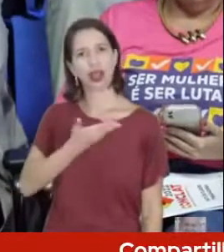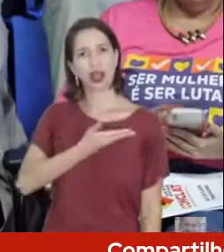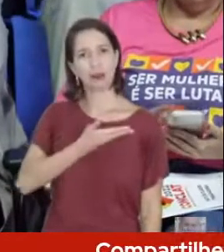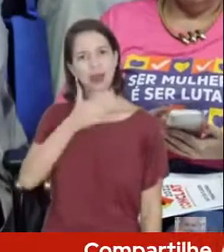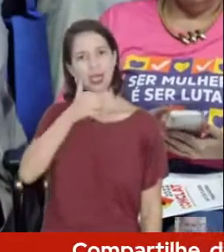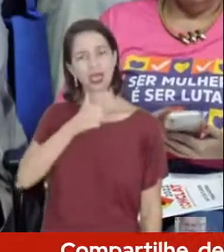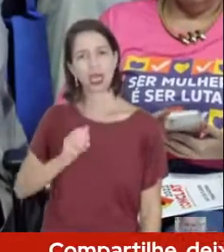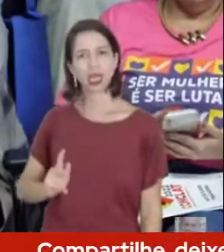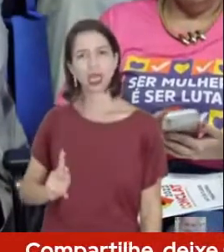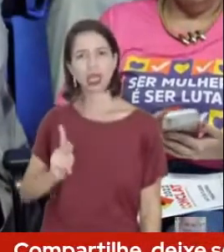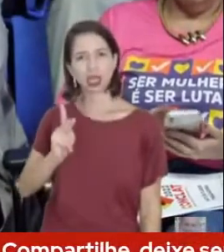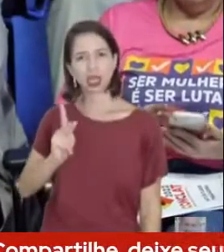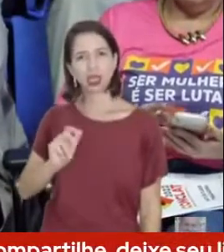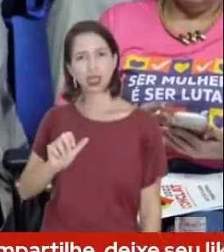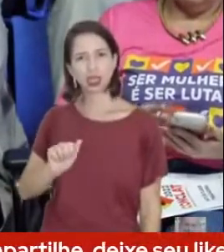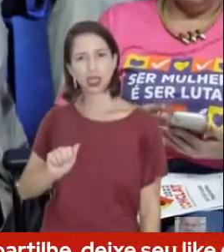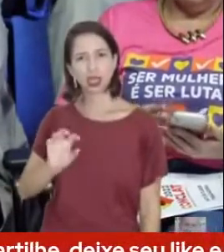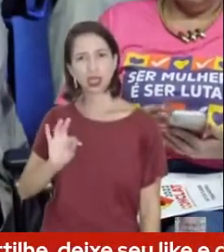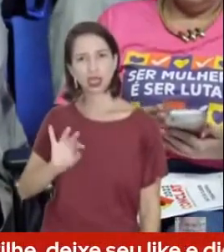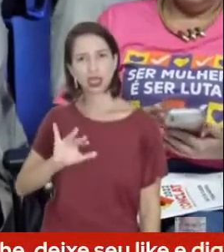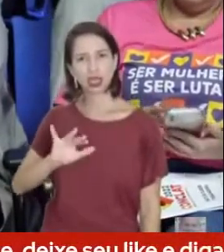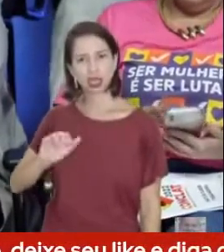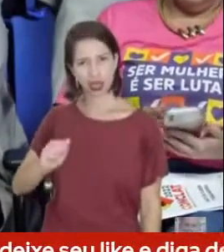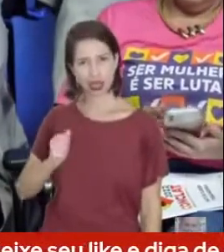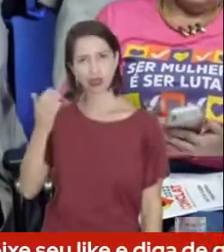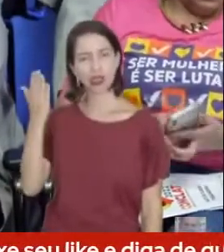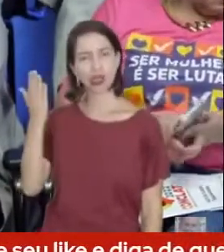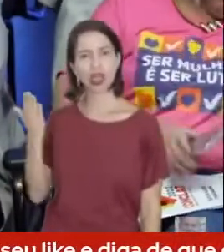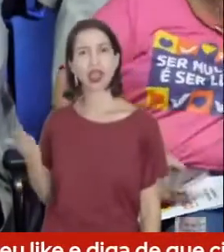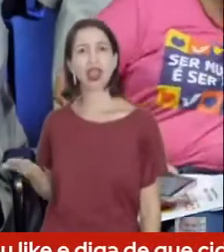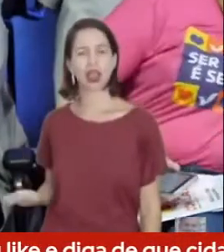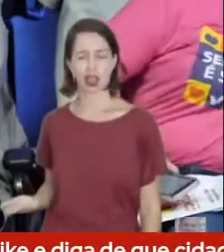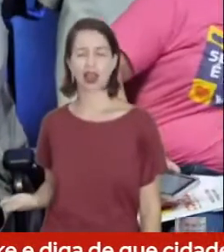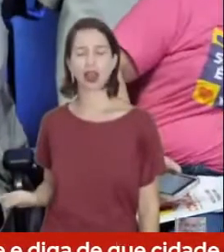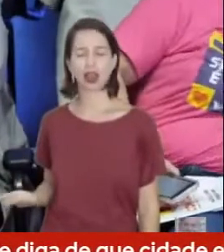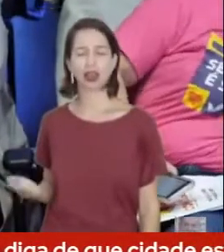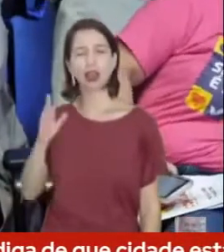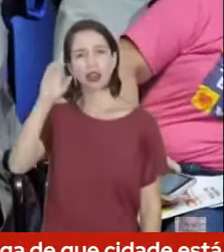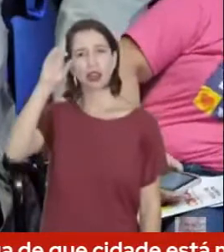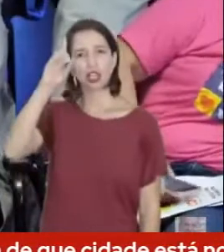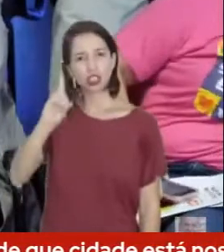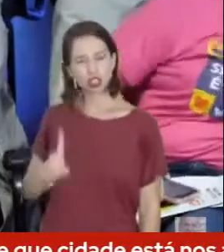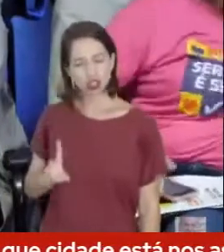A Kátia, que é diretora da Nova Central,